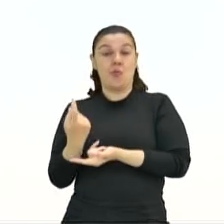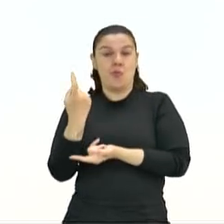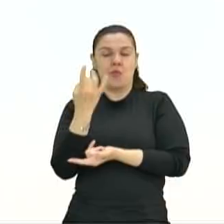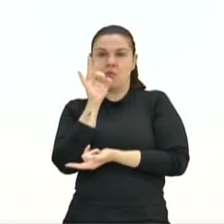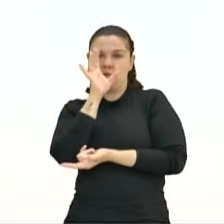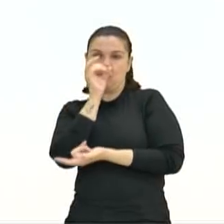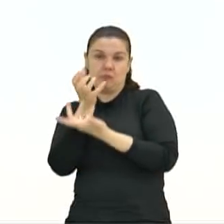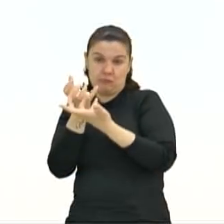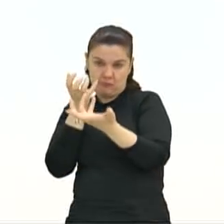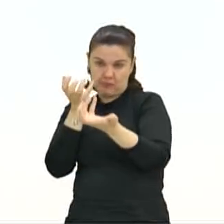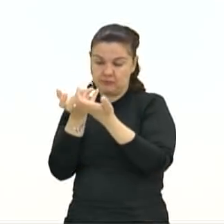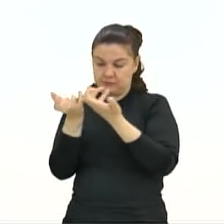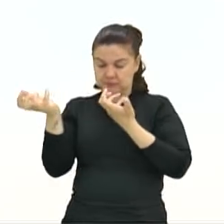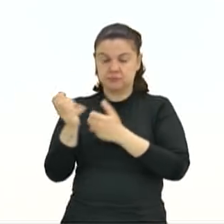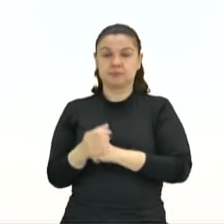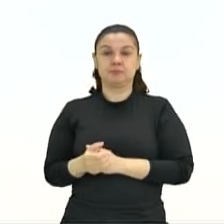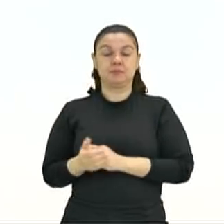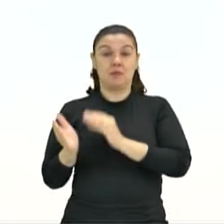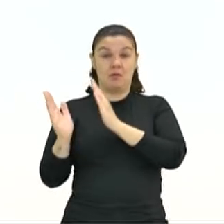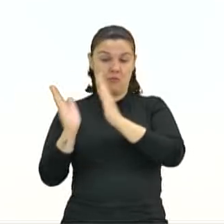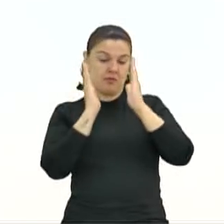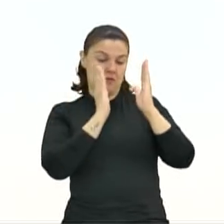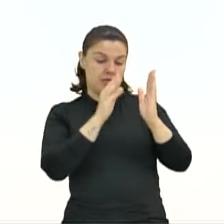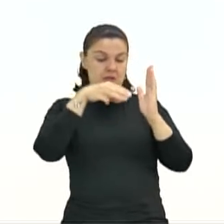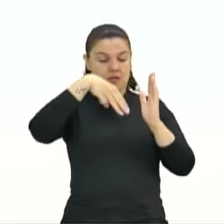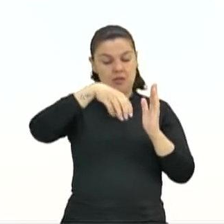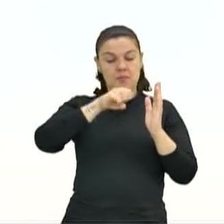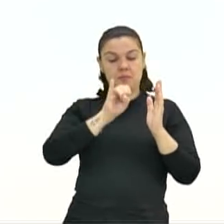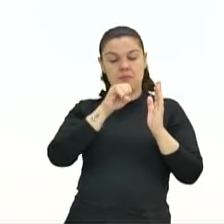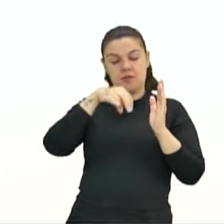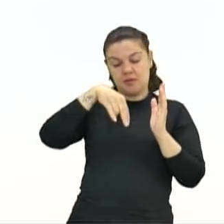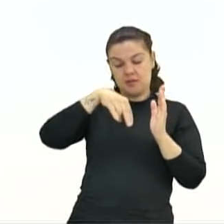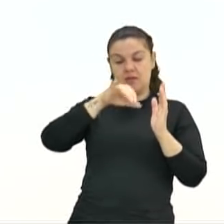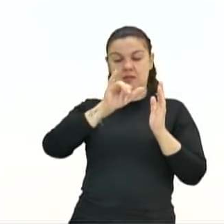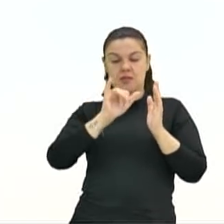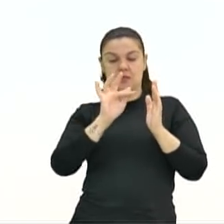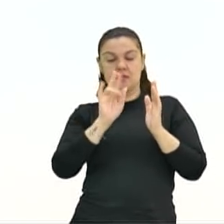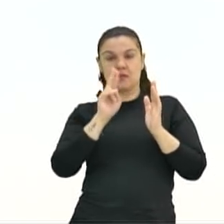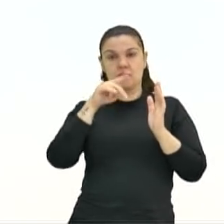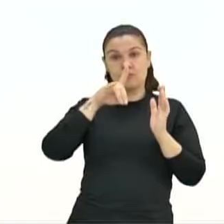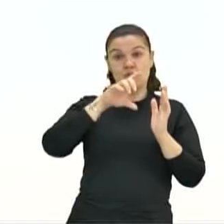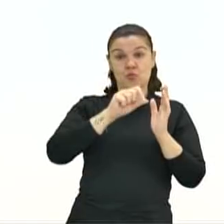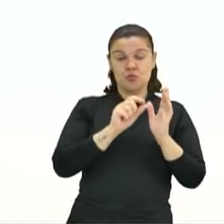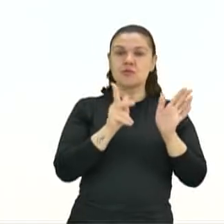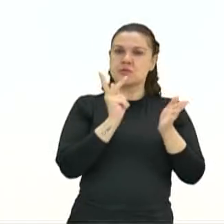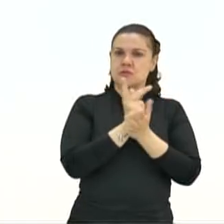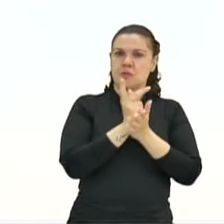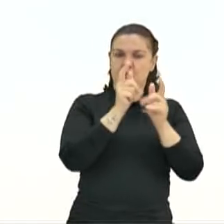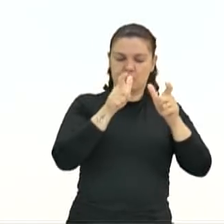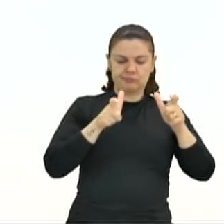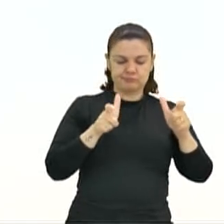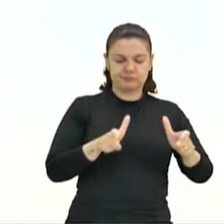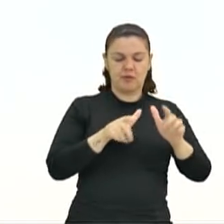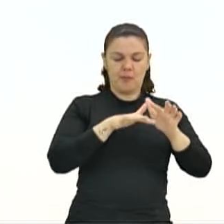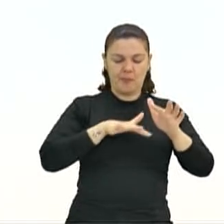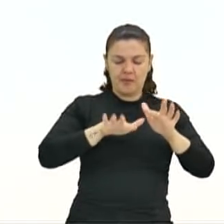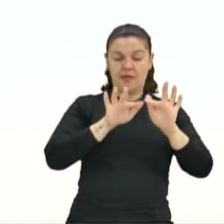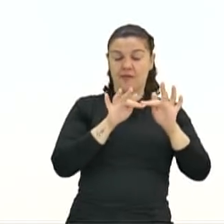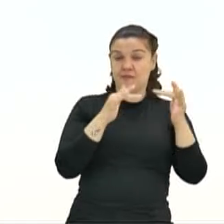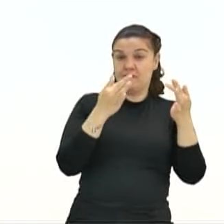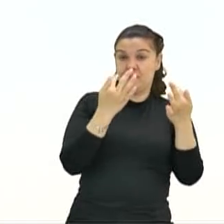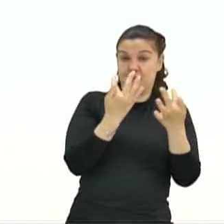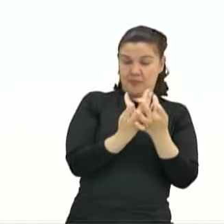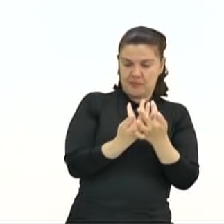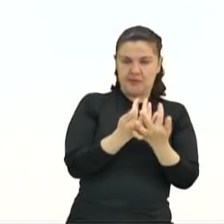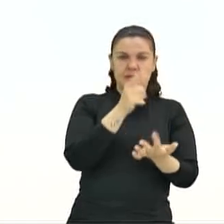monocultura. Minifúndio é uma propriedade geralmente familiar, normalmente são cultivados nessas